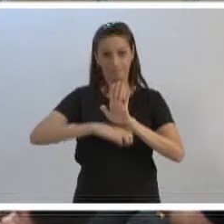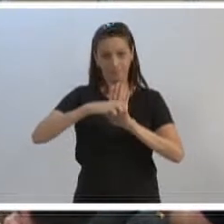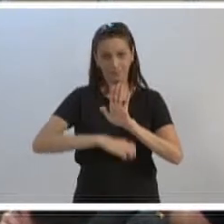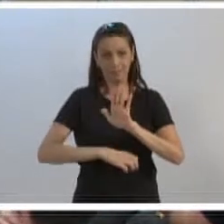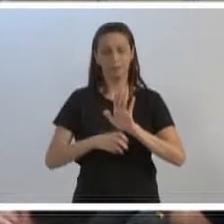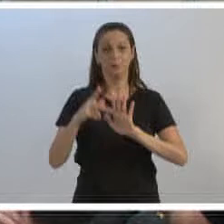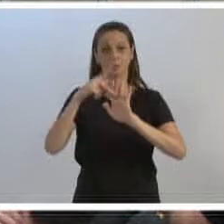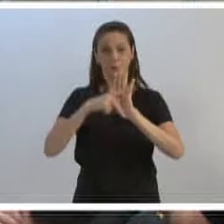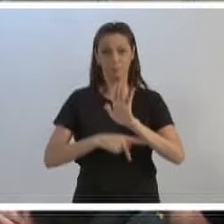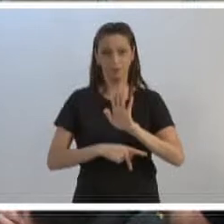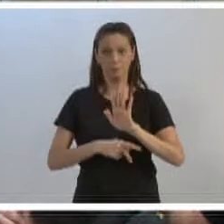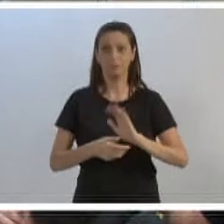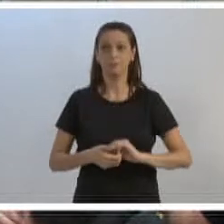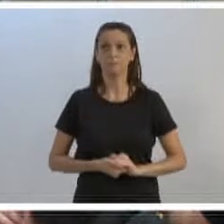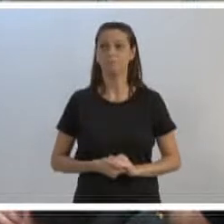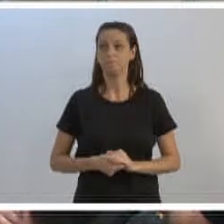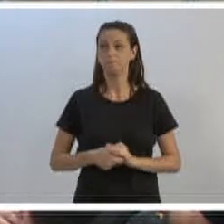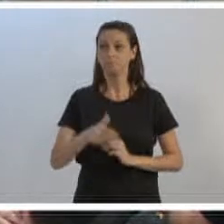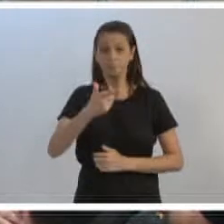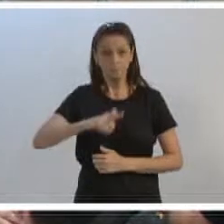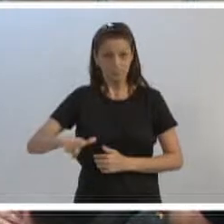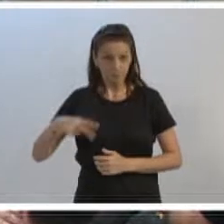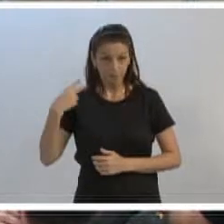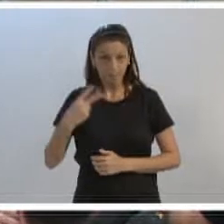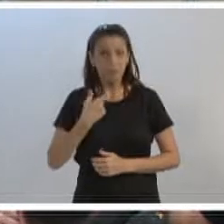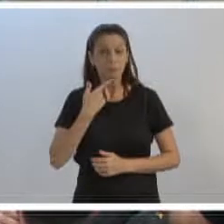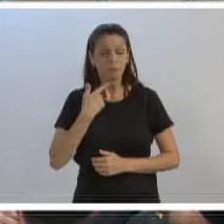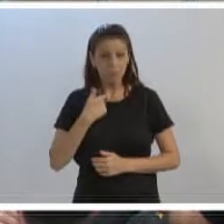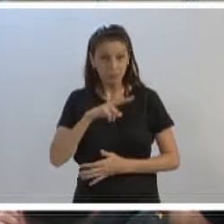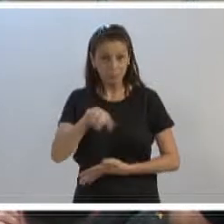ao projeto. Mais algum vereador inscrito?